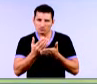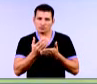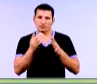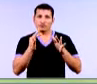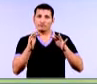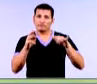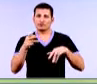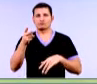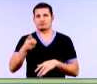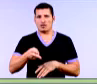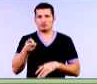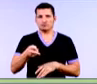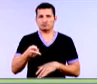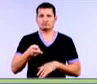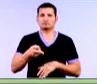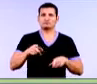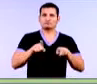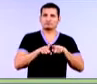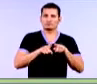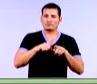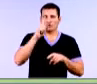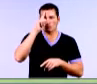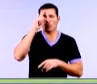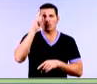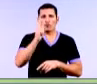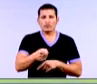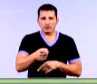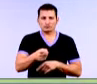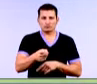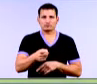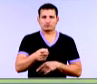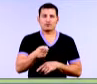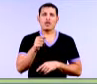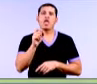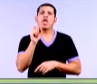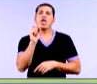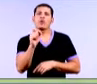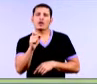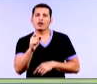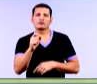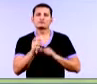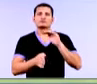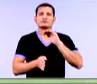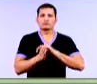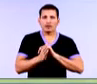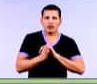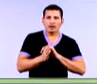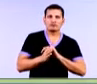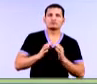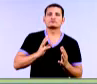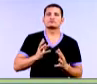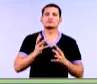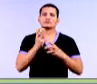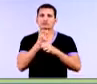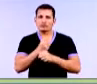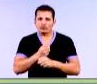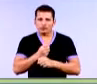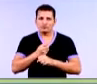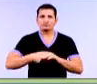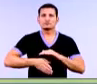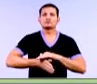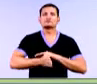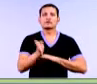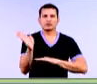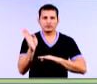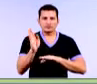lógico, um comando, que é aquele passo a passo que ele vai executando. Comando de entrada, comando de processamento, comando de